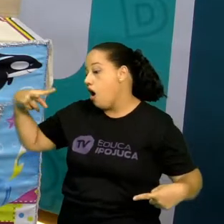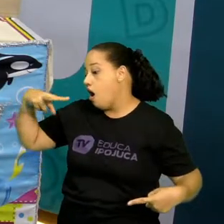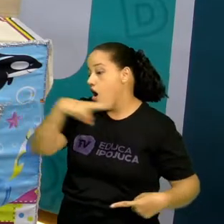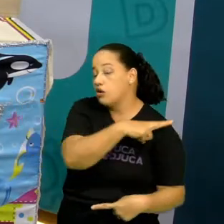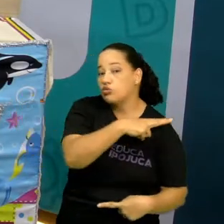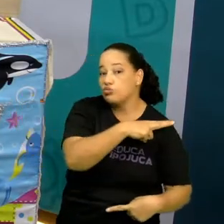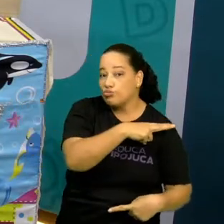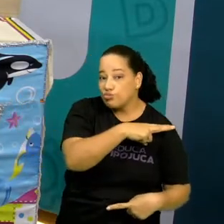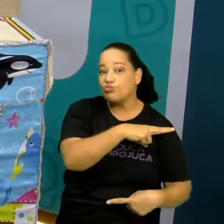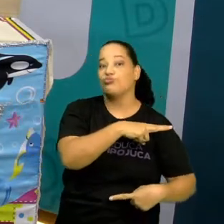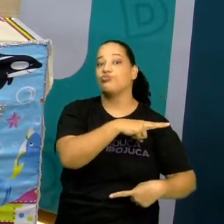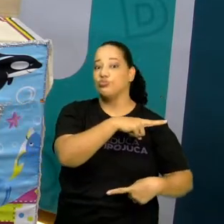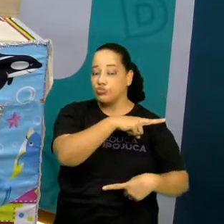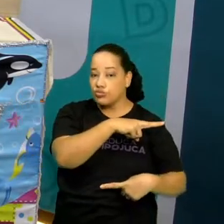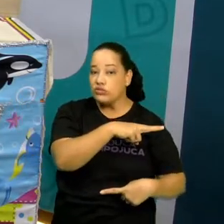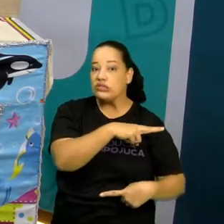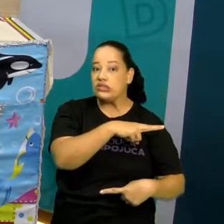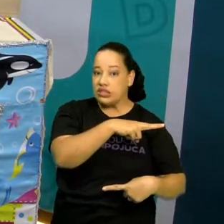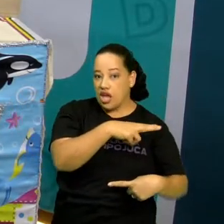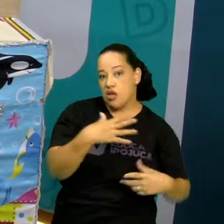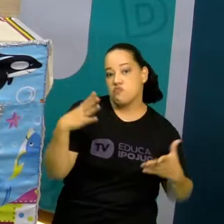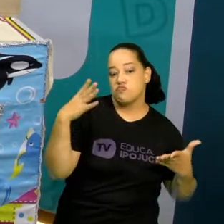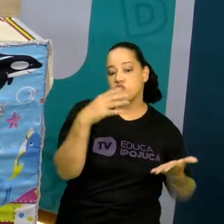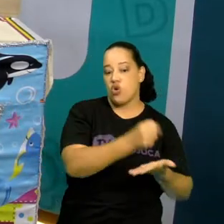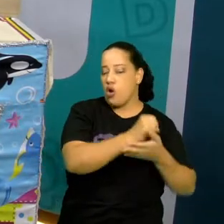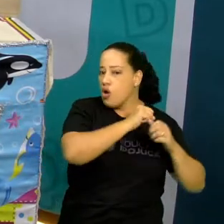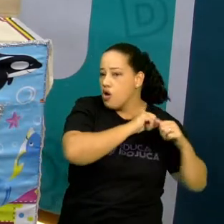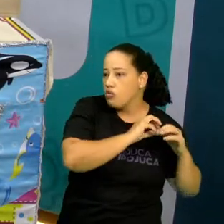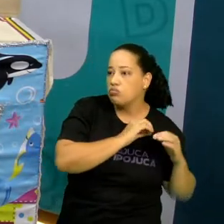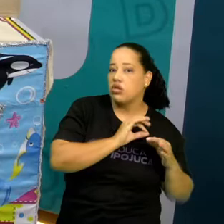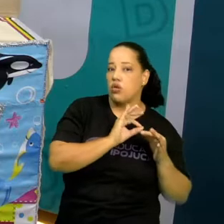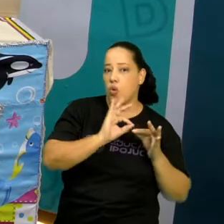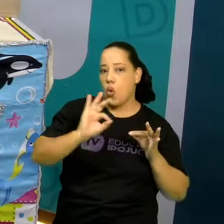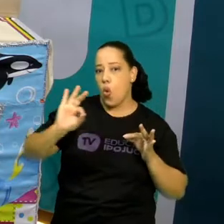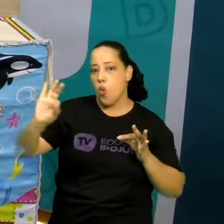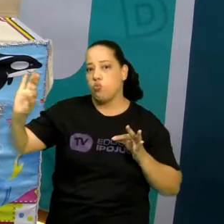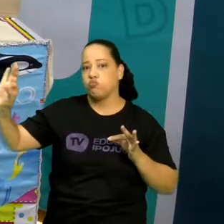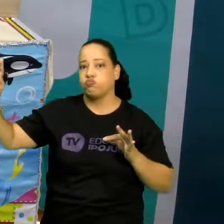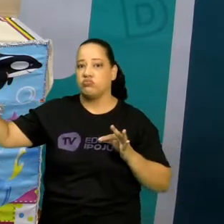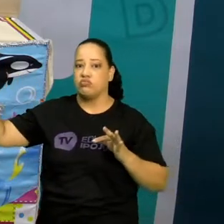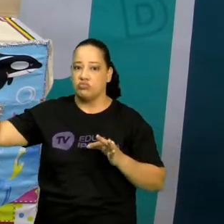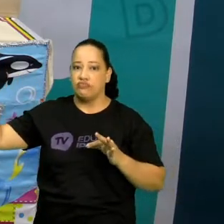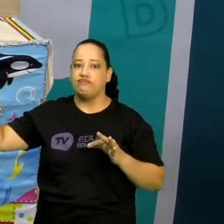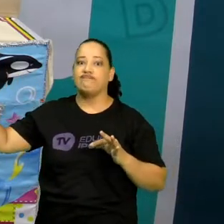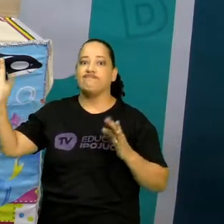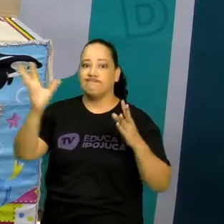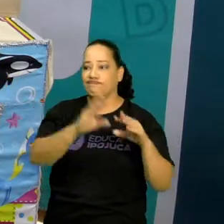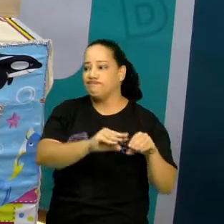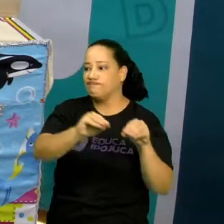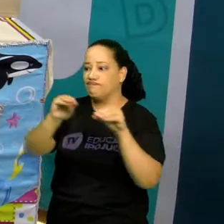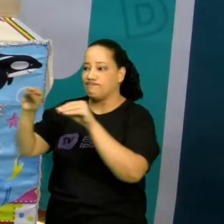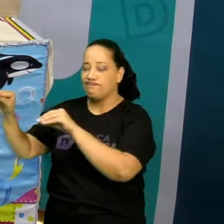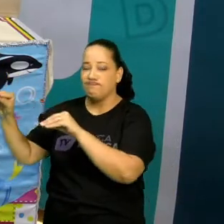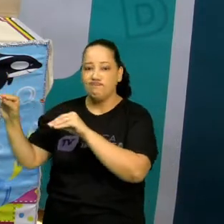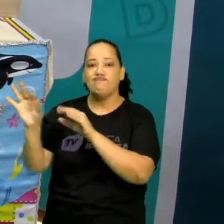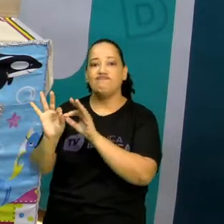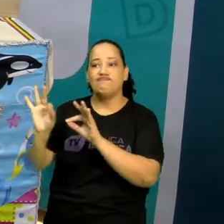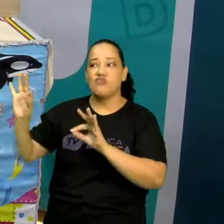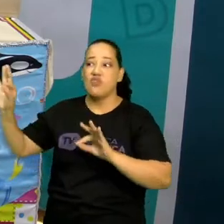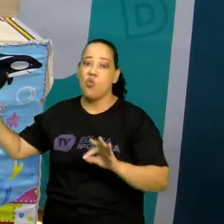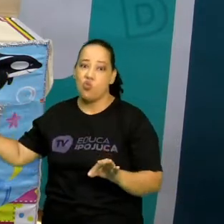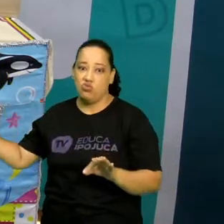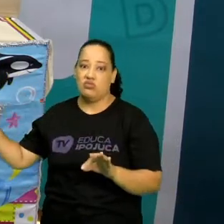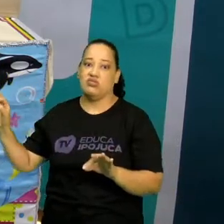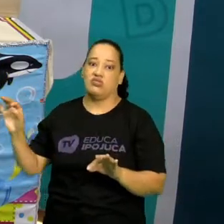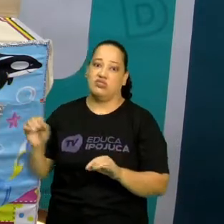e mas vou ela proble longe cortou cortou E ela ficou